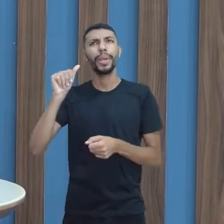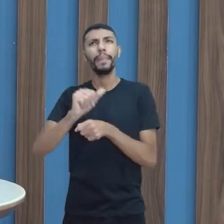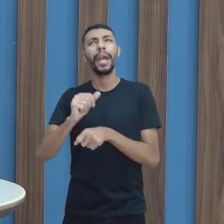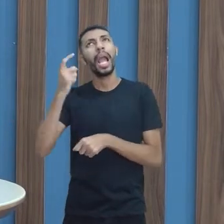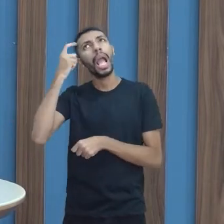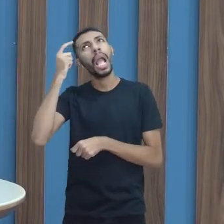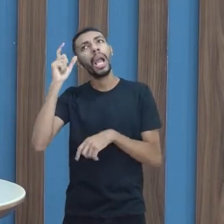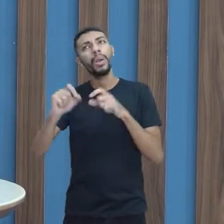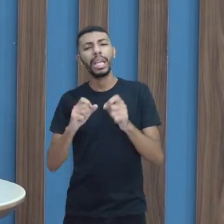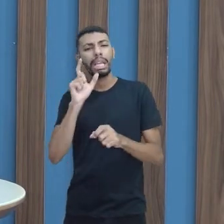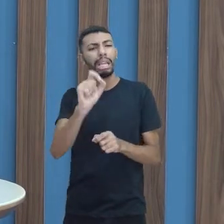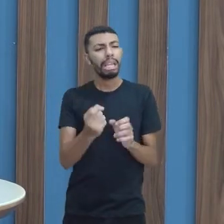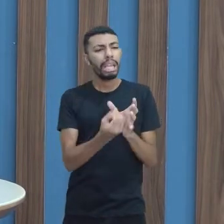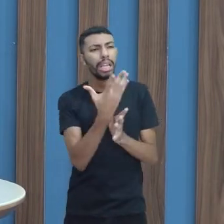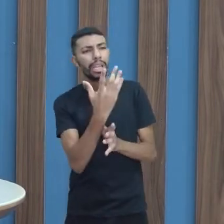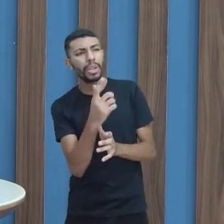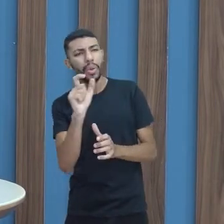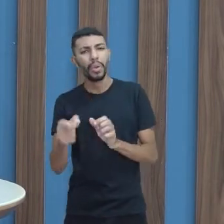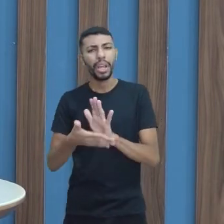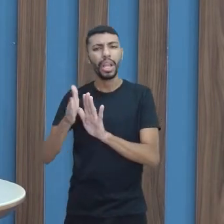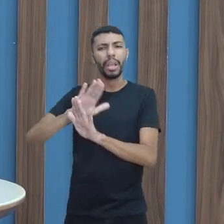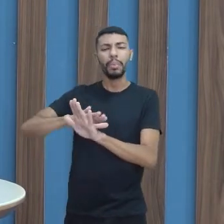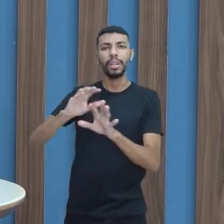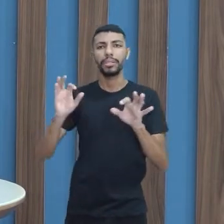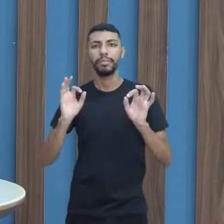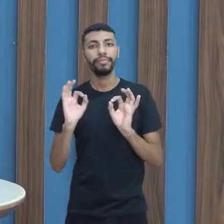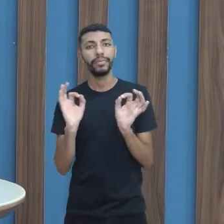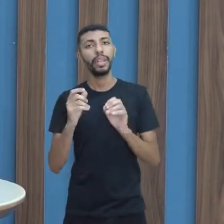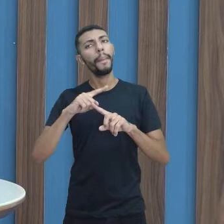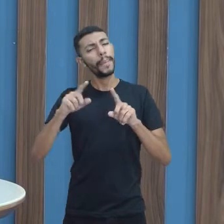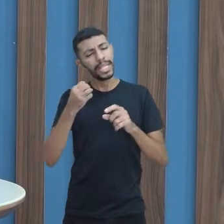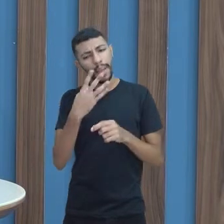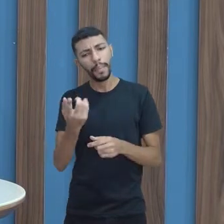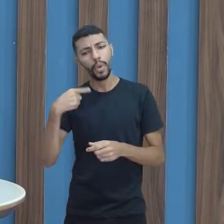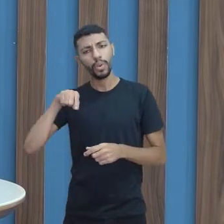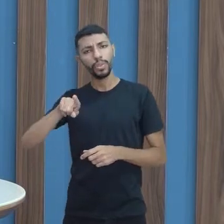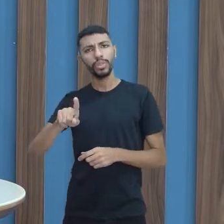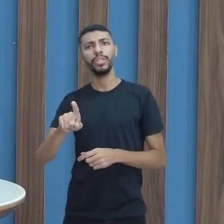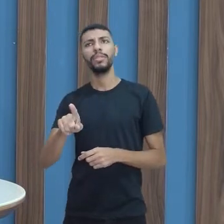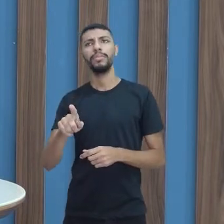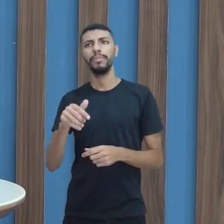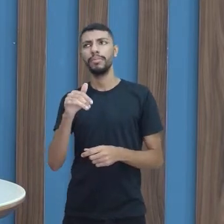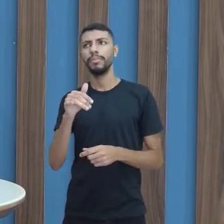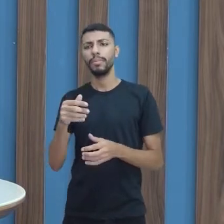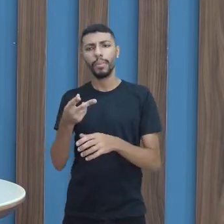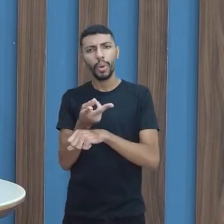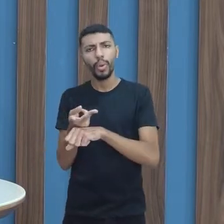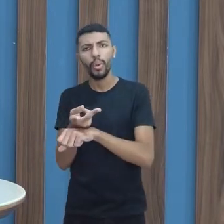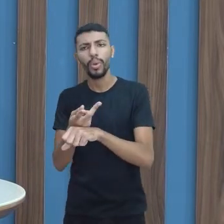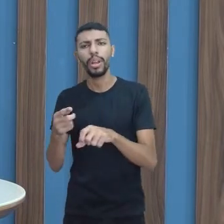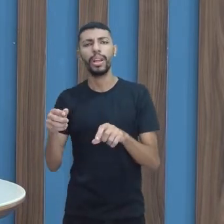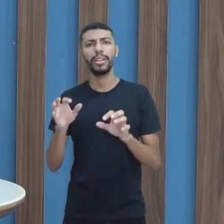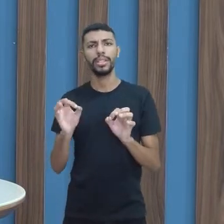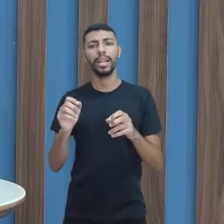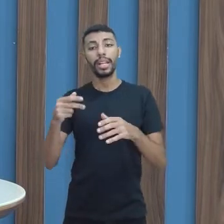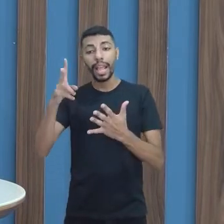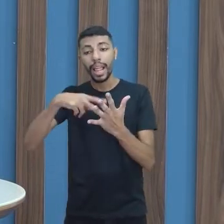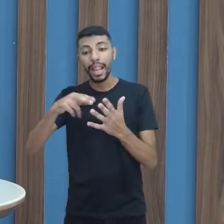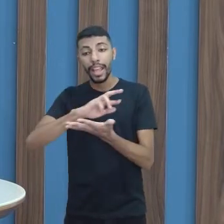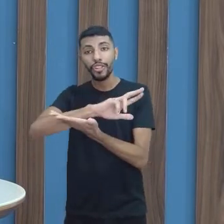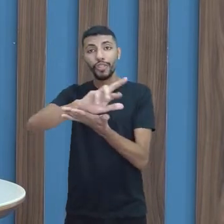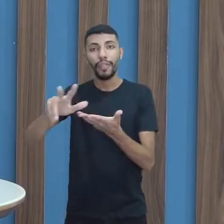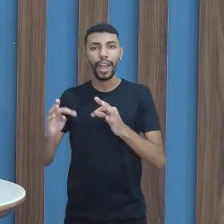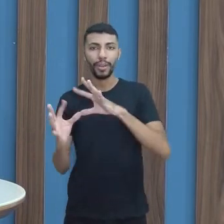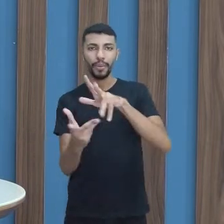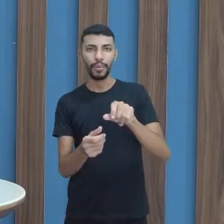quem produziu, quem é que está criando por trás. Mas é sempre bom ir atrás também de ler essa diversidade que existe no mundo, tá certo? Espero